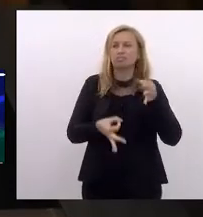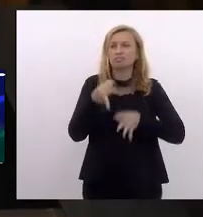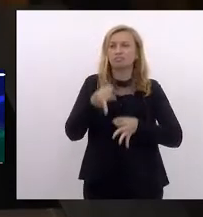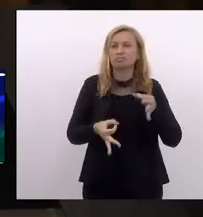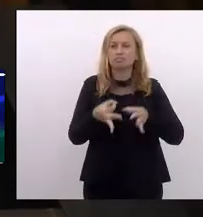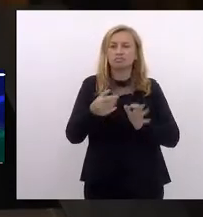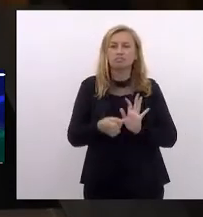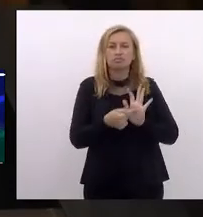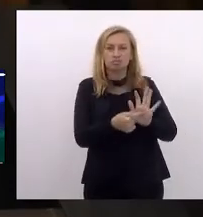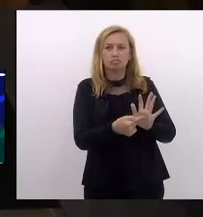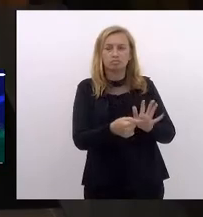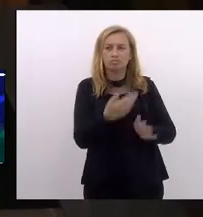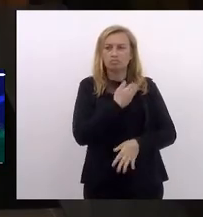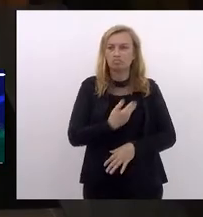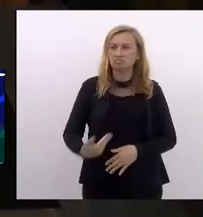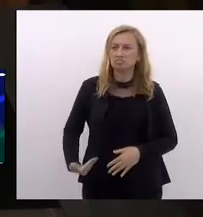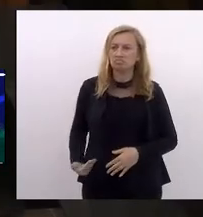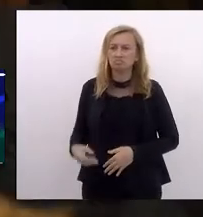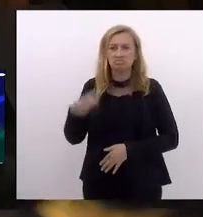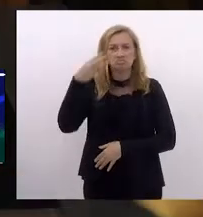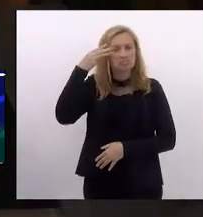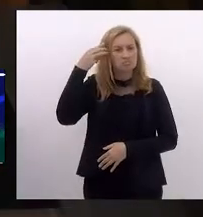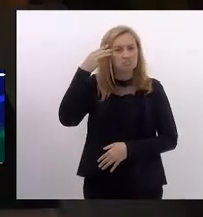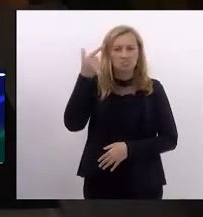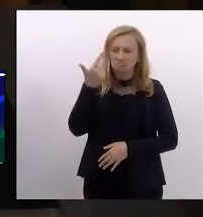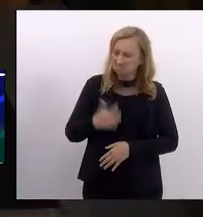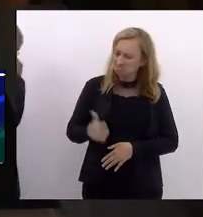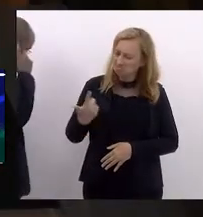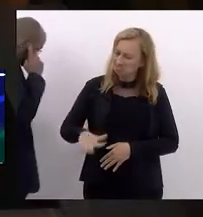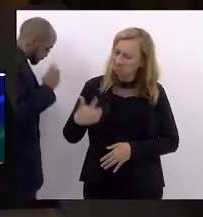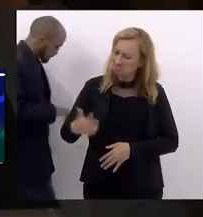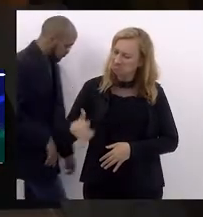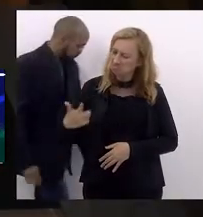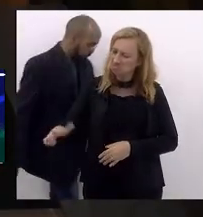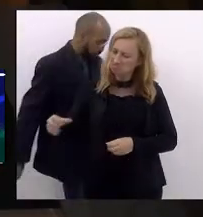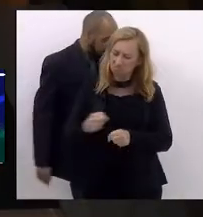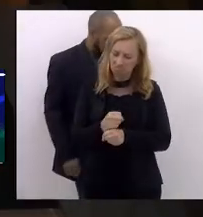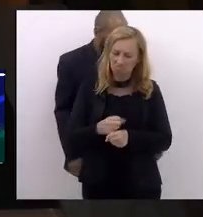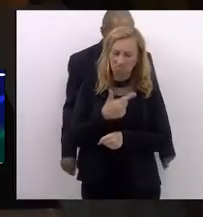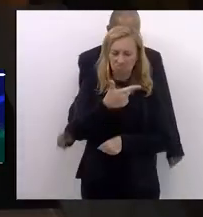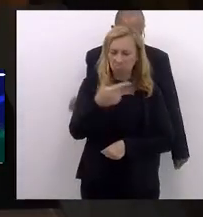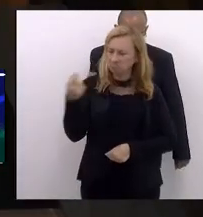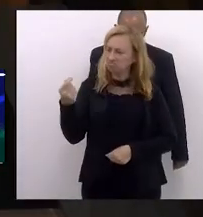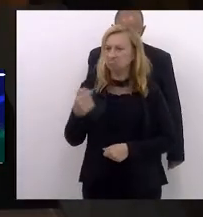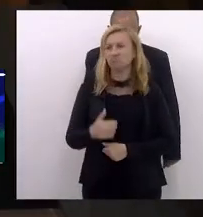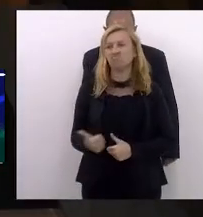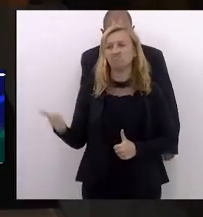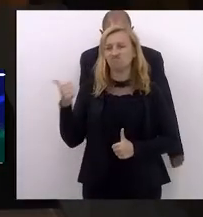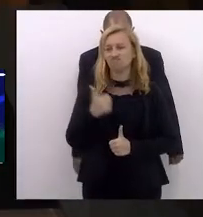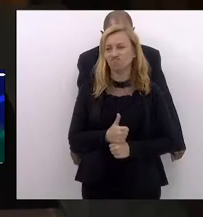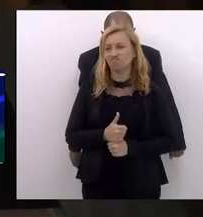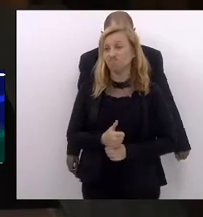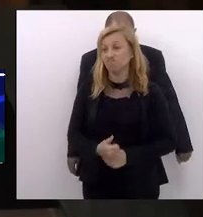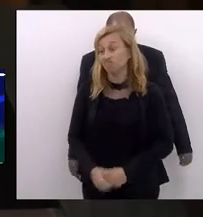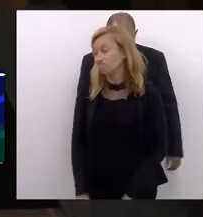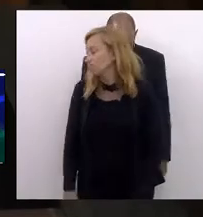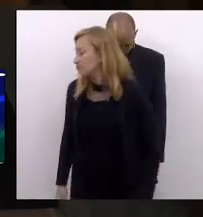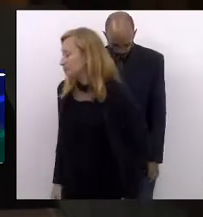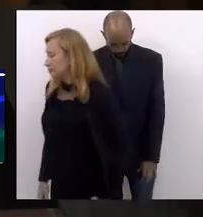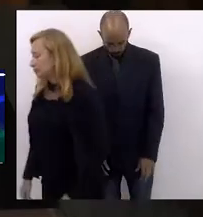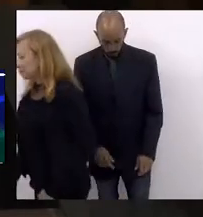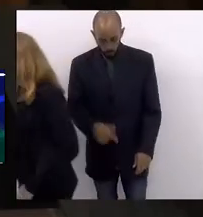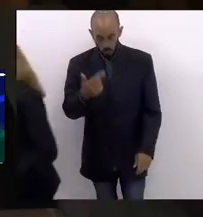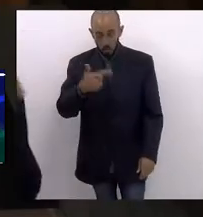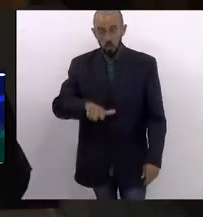o governo Wilson Vision se repetiu no ano de 2020 e outras